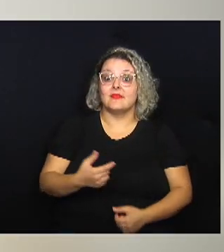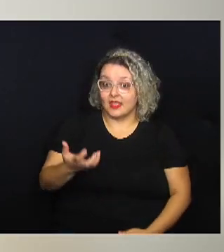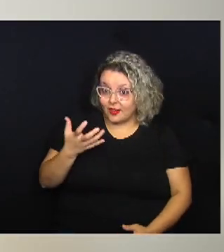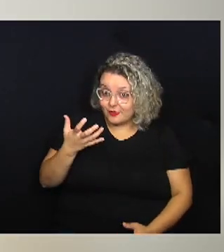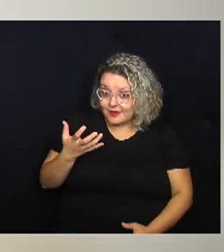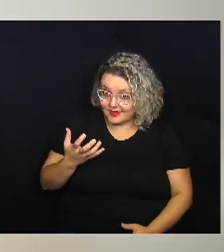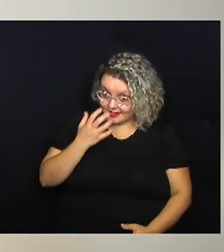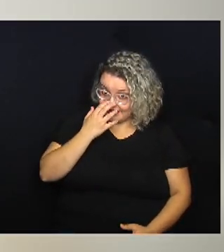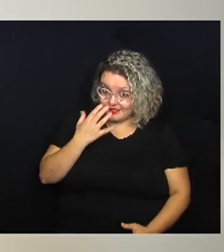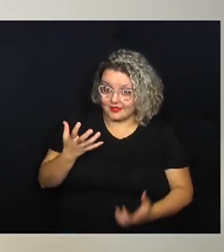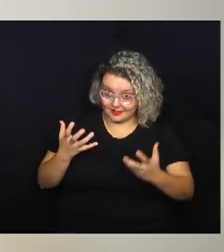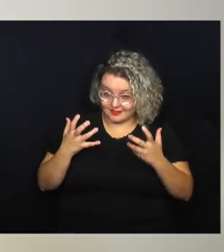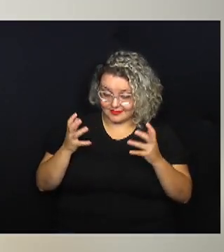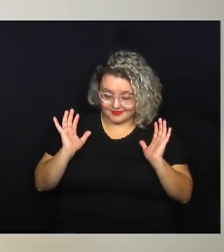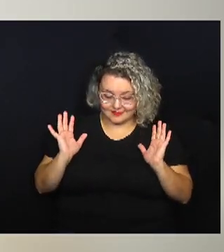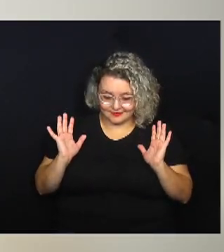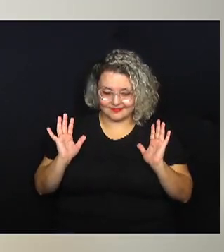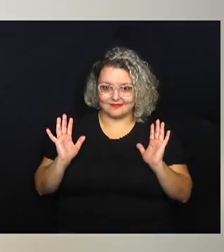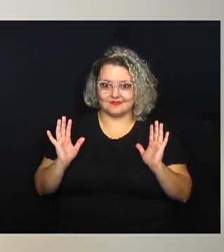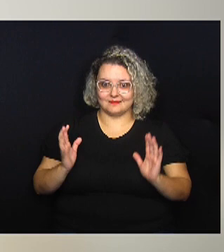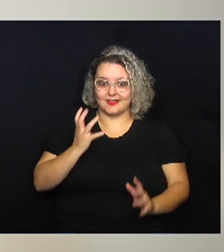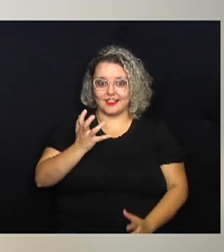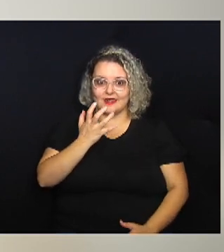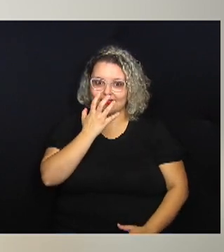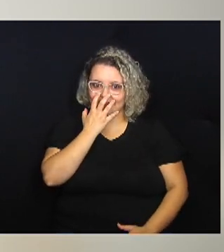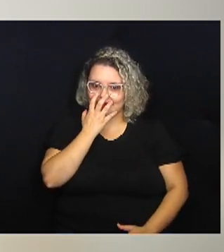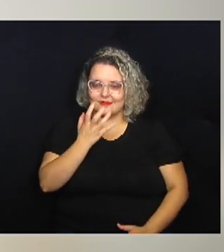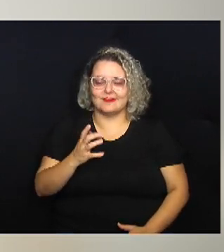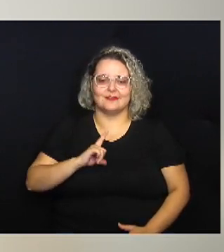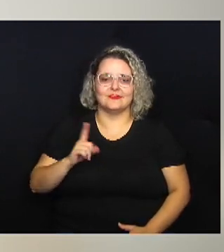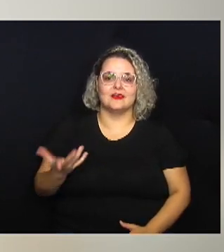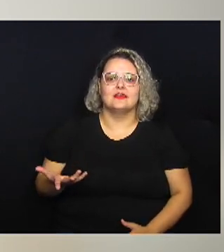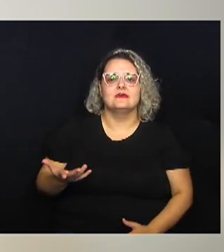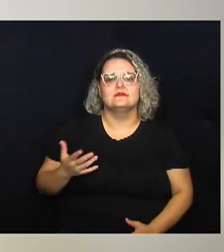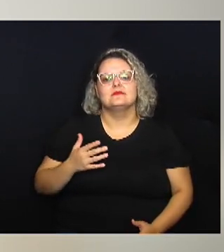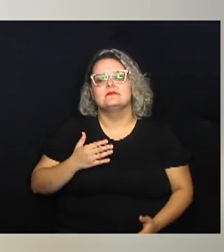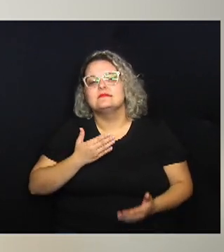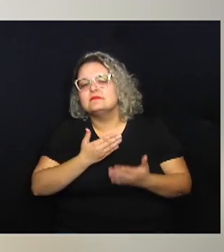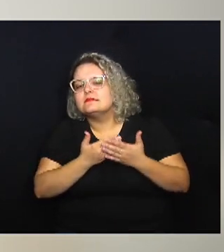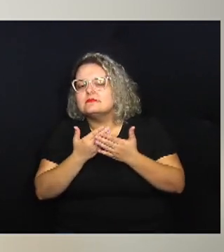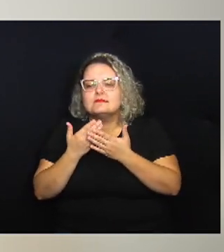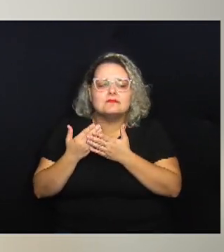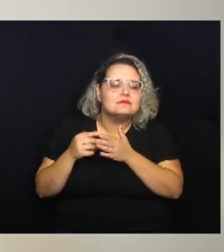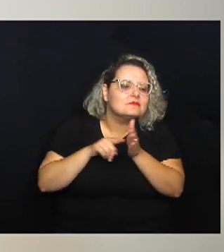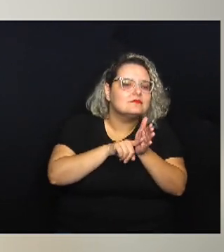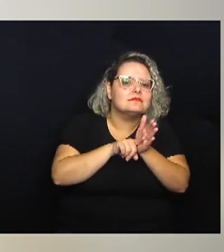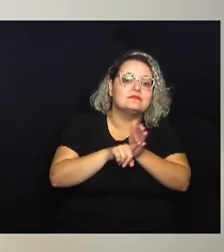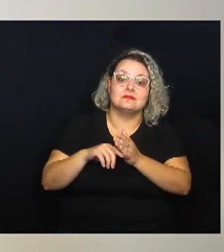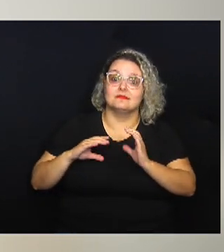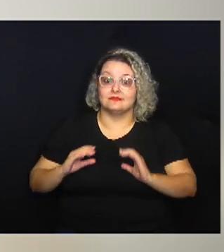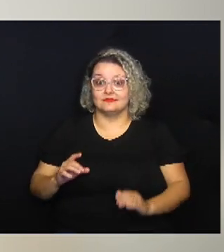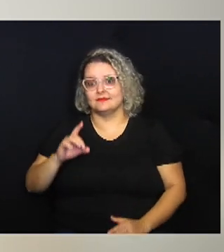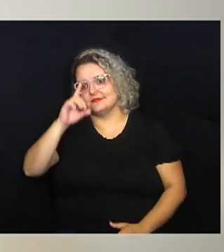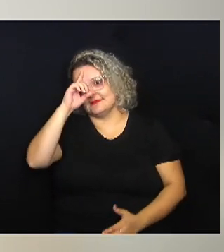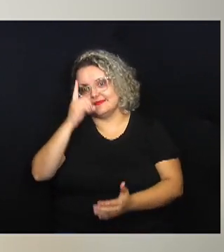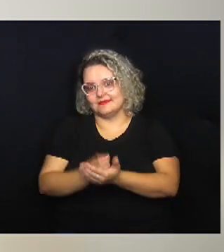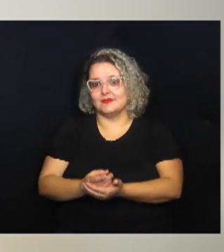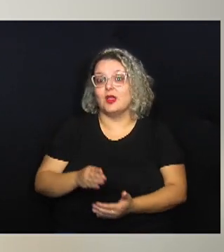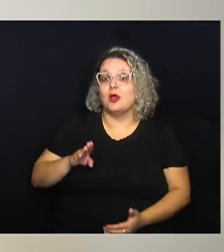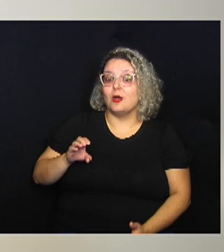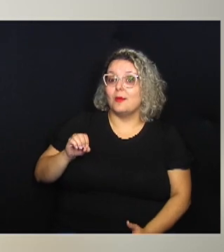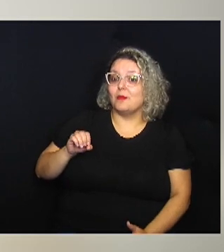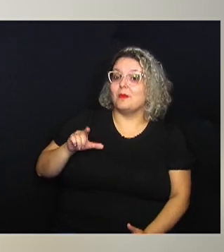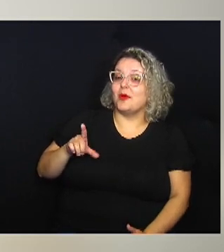ter um cão E aí eu fui eu comecei a estudar as espécies o comportamento delas eu decidi por um Border Collie